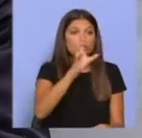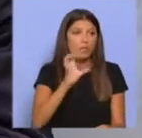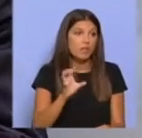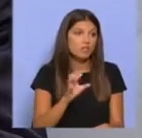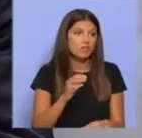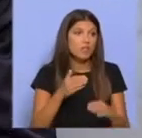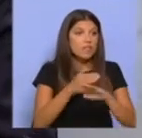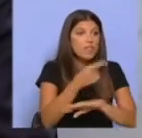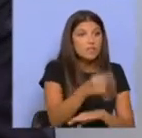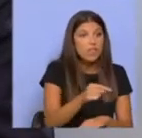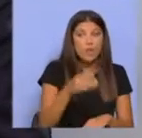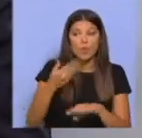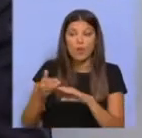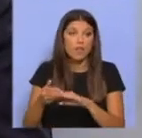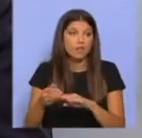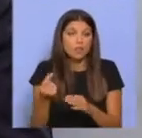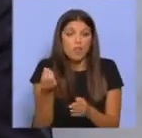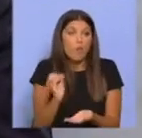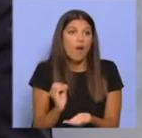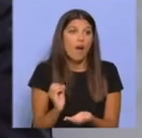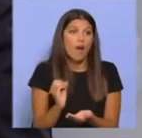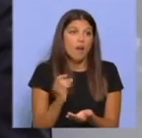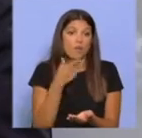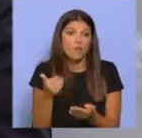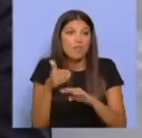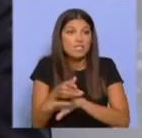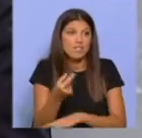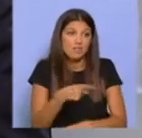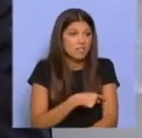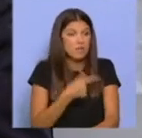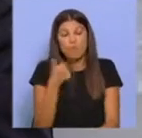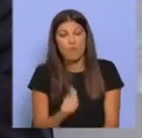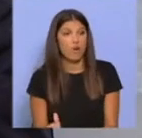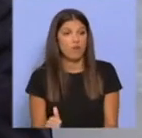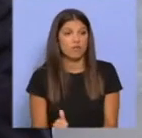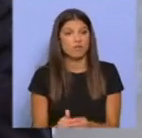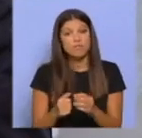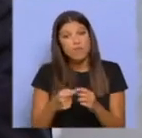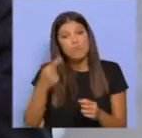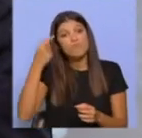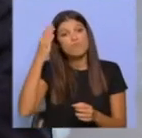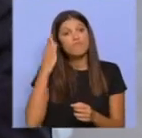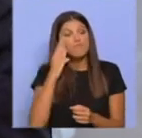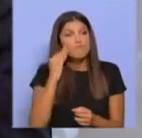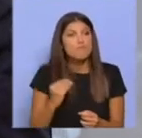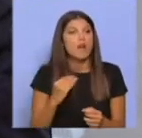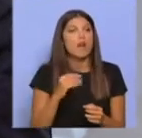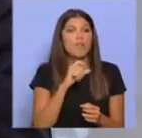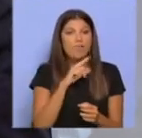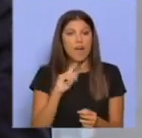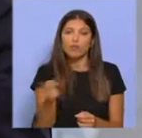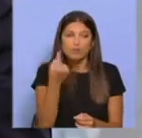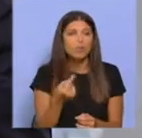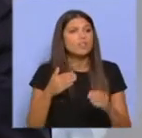capacidade financeira para comprar as vacinas. Eu creio que é possível encontrar uma solução equilibrada, há aliás passos que estão a ser dados nesse